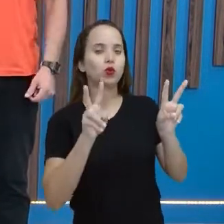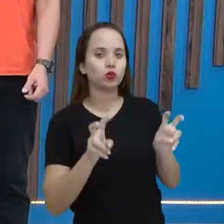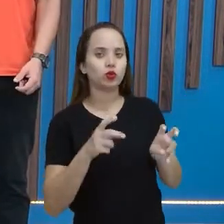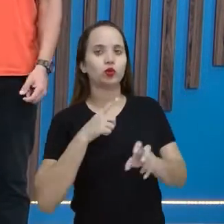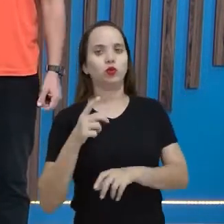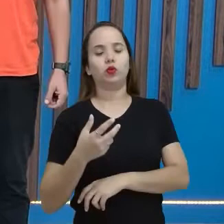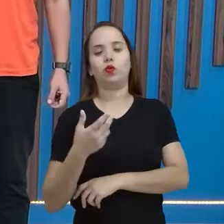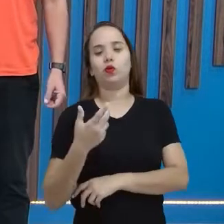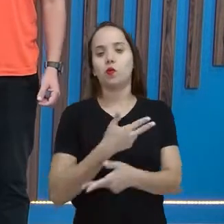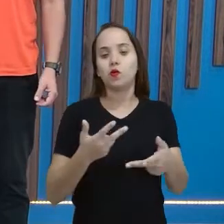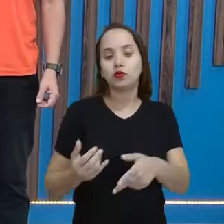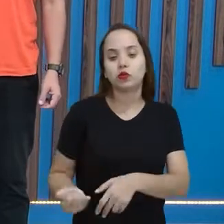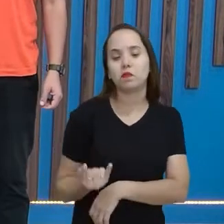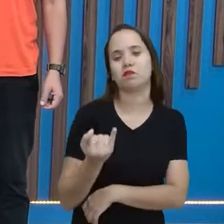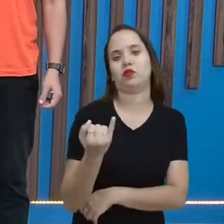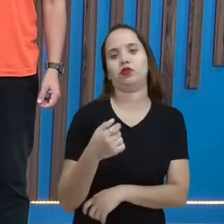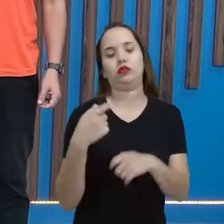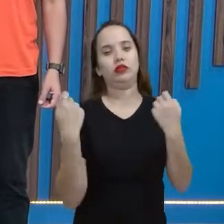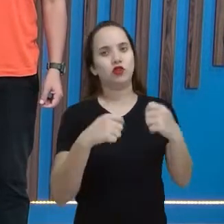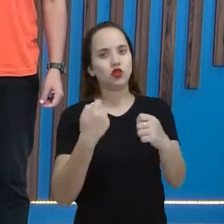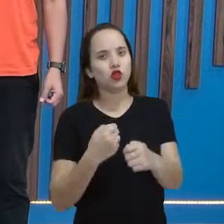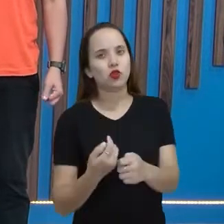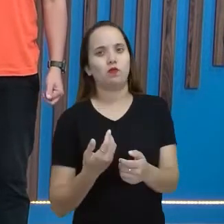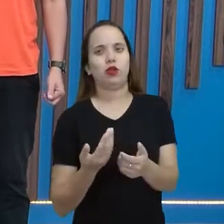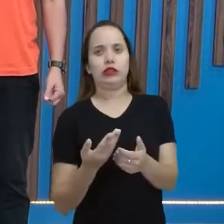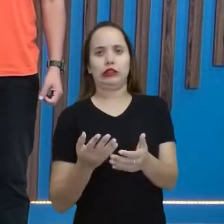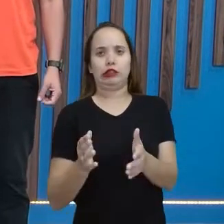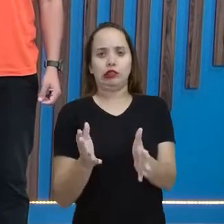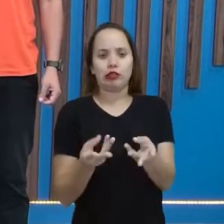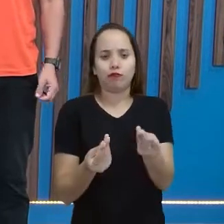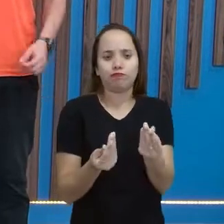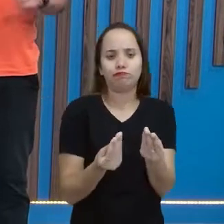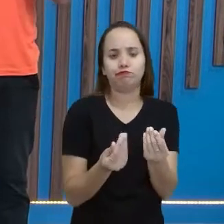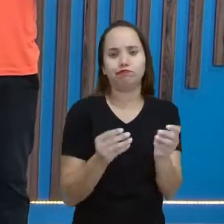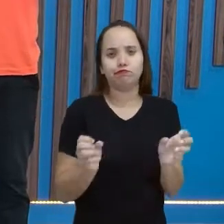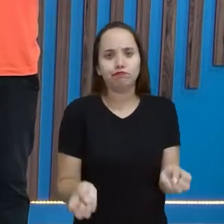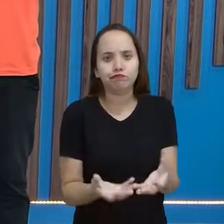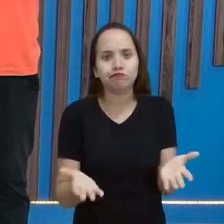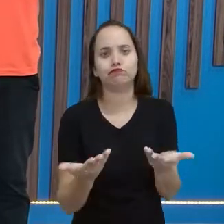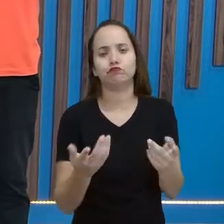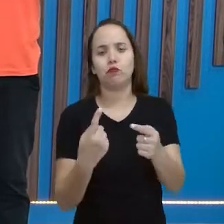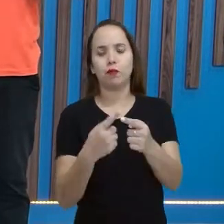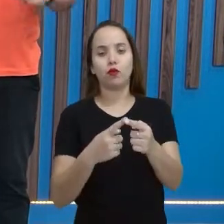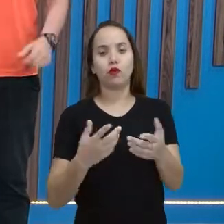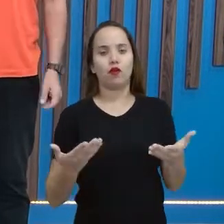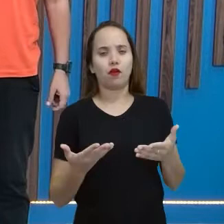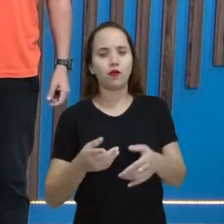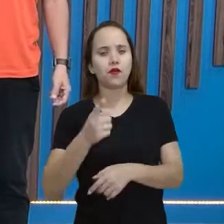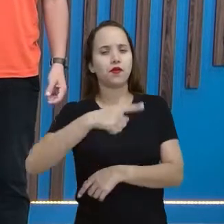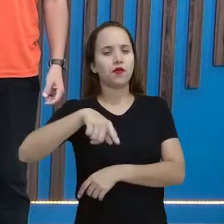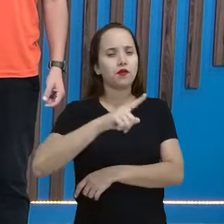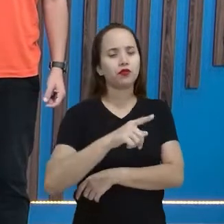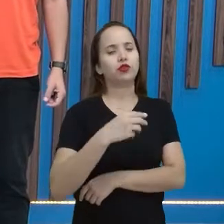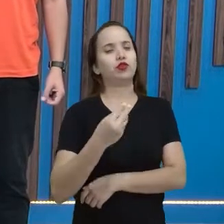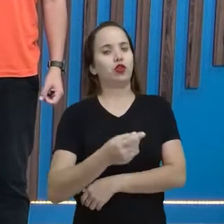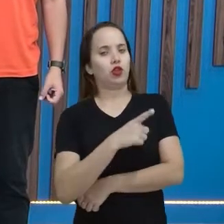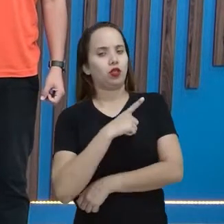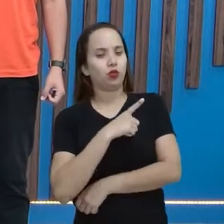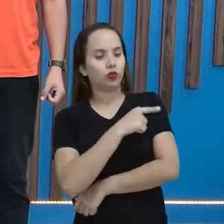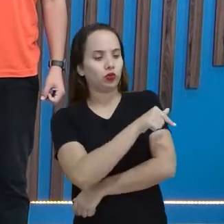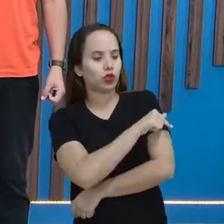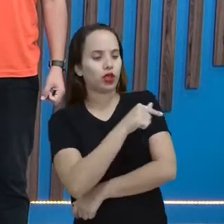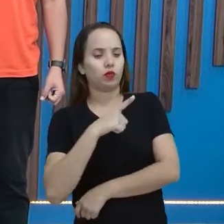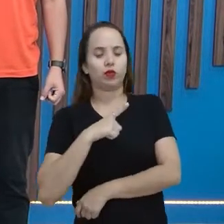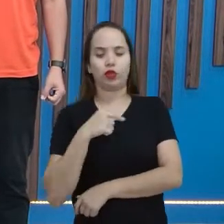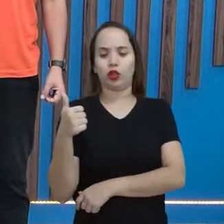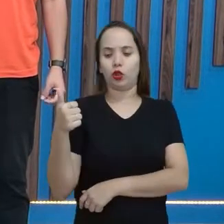importante, algo que a gente tem que tratar enquanto projeto de vida, porque vocês agora são sétimo ano, estão com 12, 13, 14 anos, às vezes um pouquinho mais,